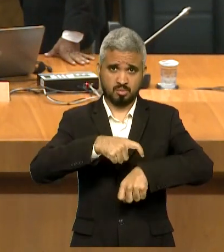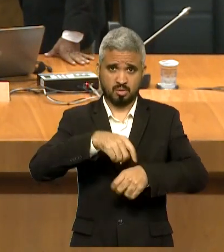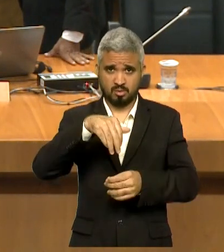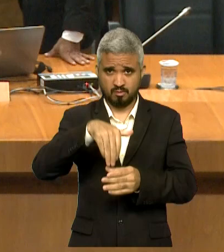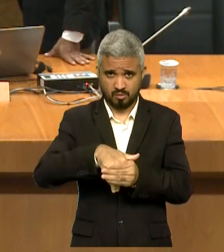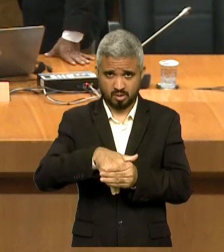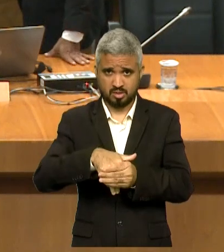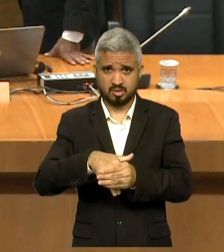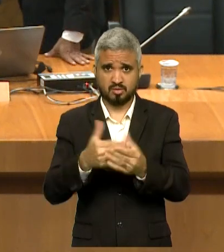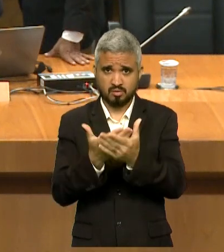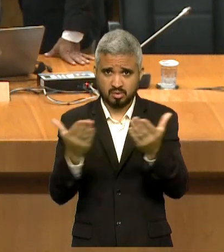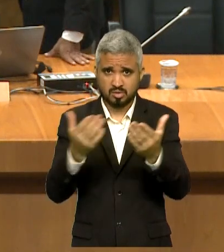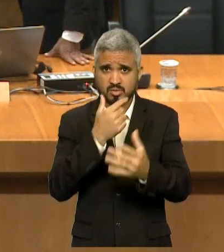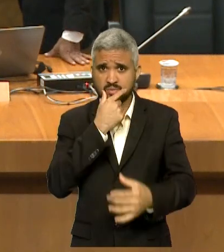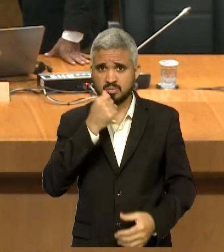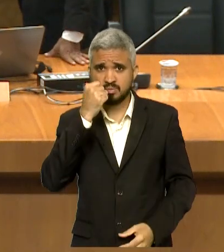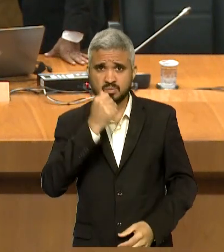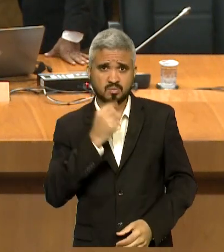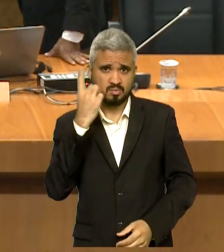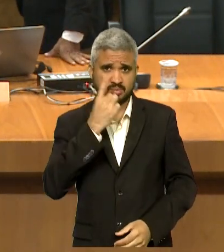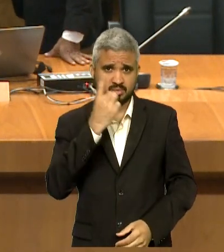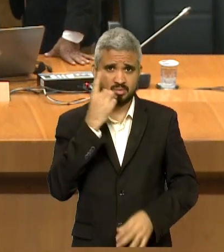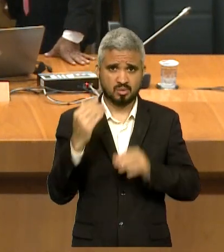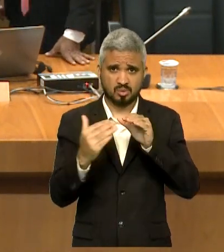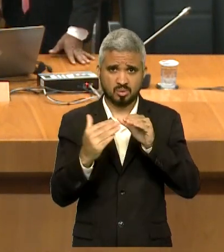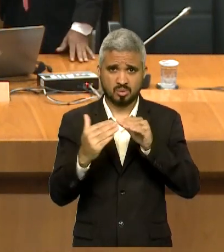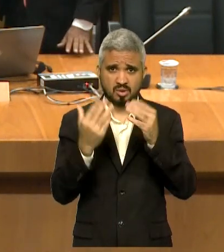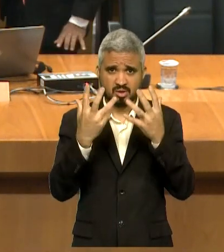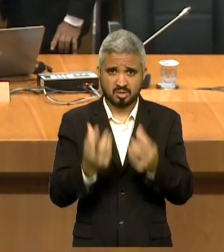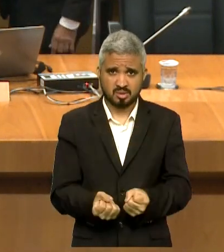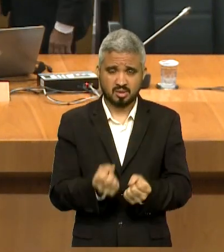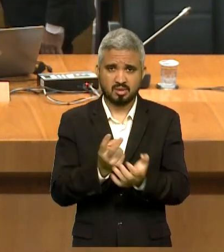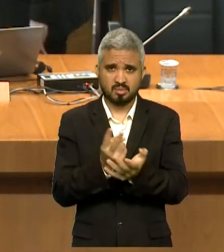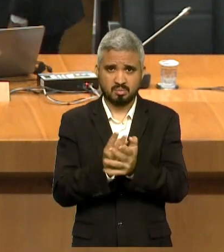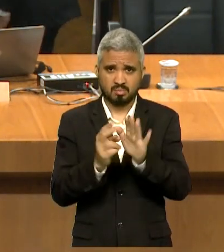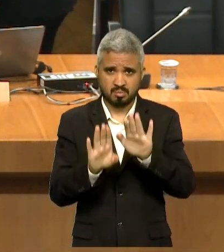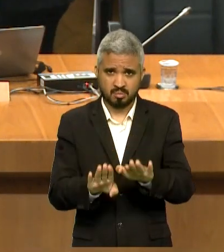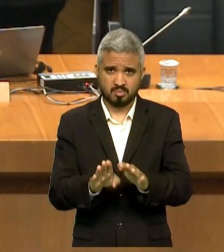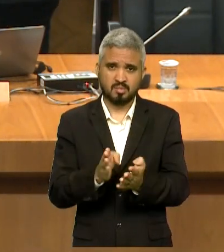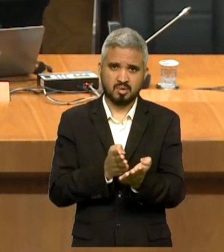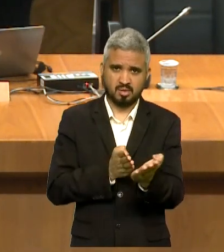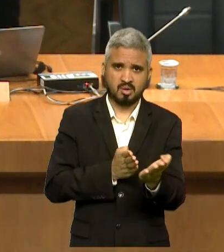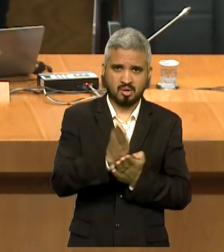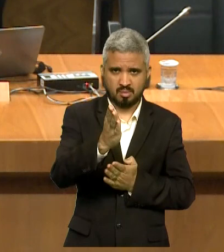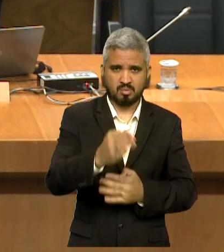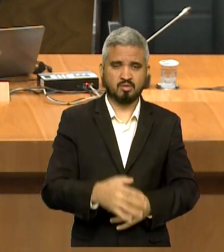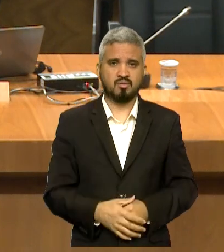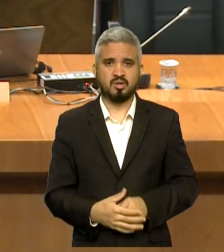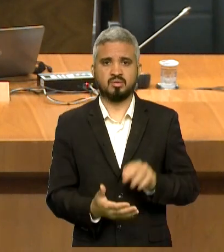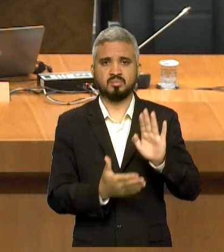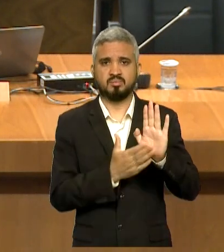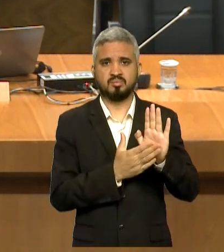que aprovam permaneçam como estão. Requerimento aprovado. Requerimento número